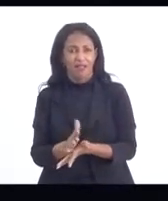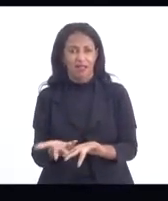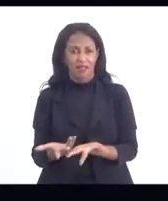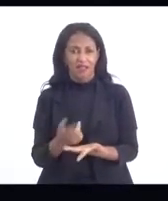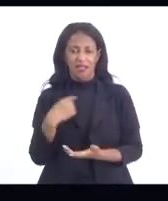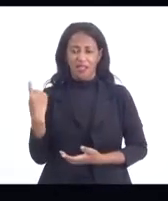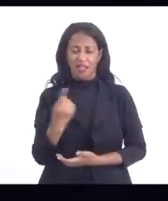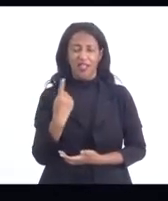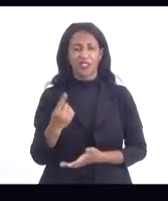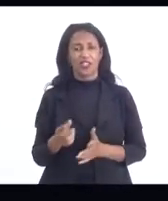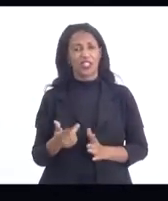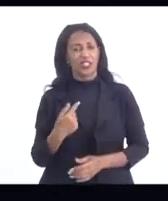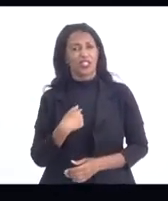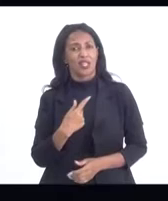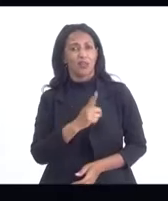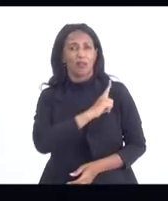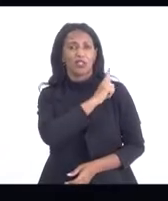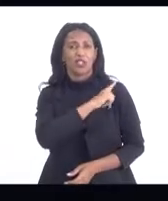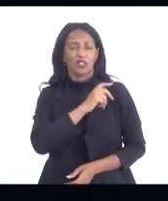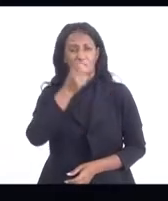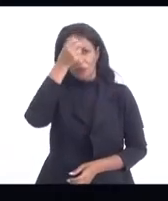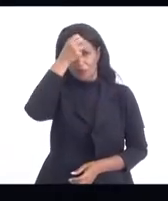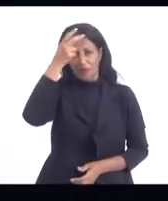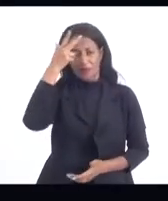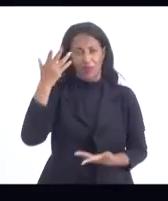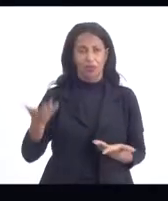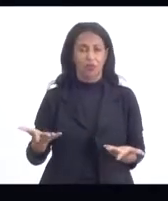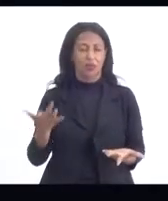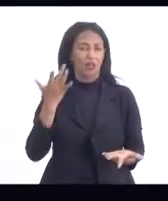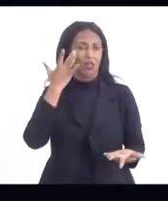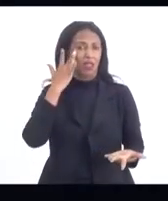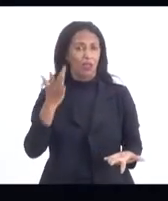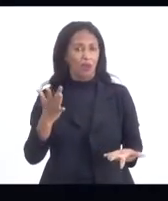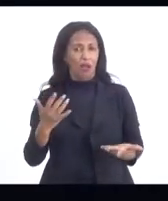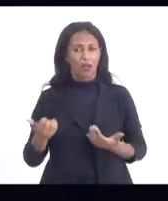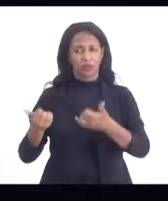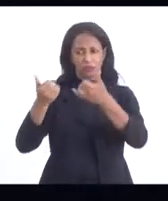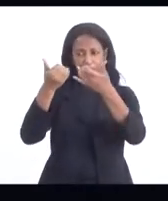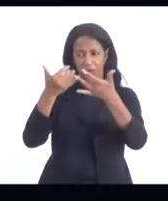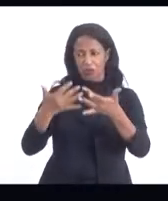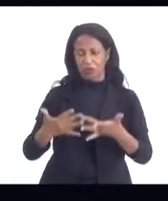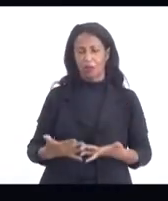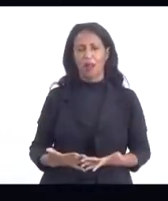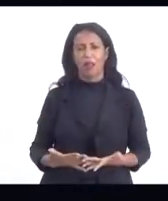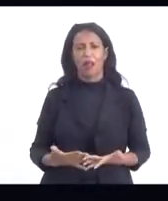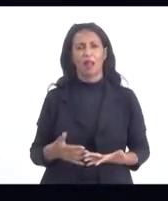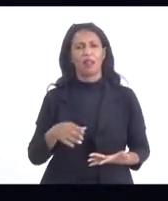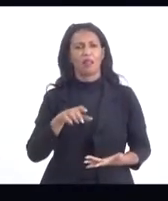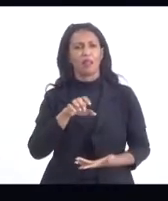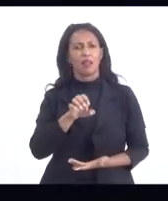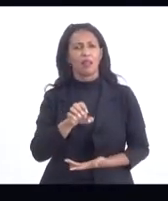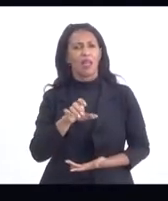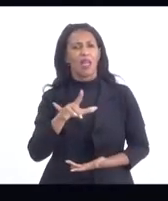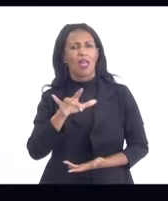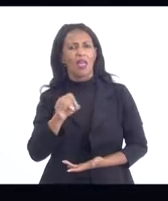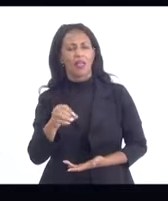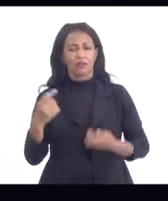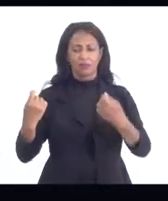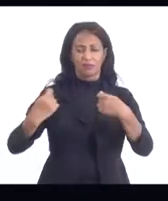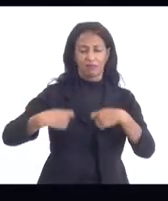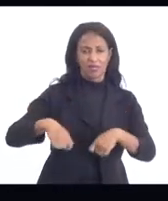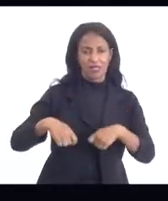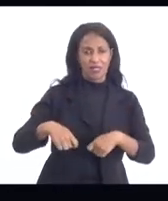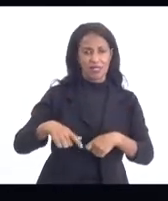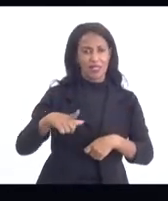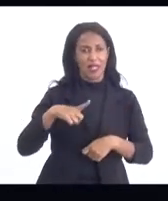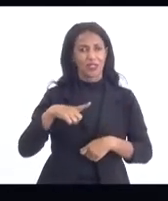uma gestão, de uma prefeitura. Eu acho que foi muito bem explanado aqui pelo Ézio, do Sidenf, a necessidade de